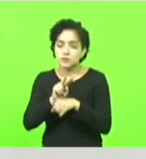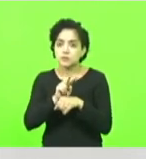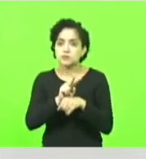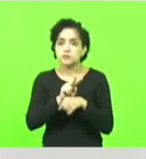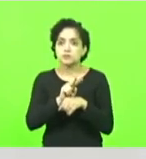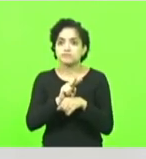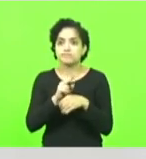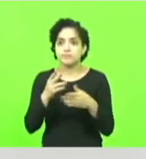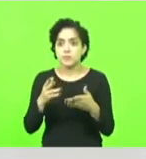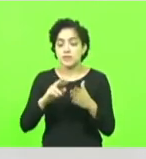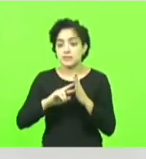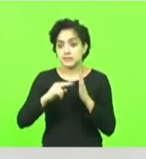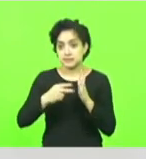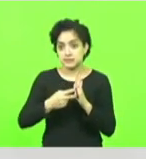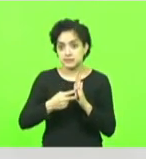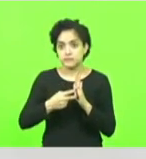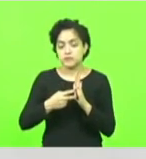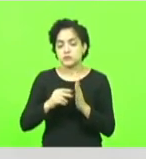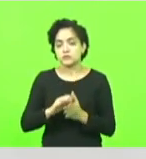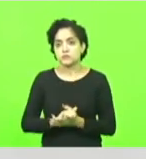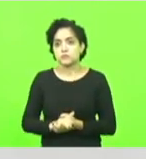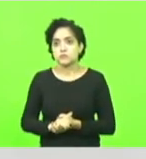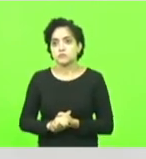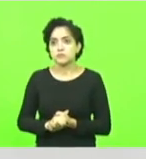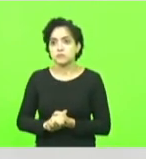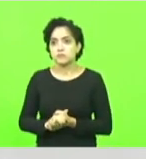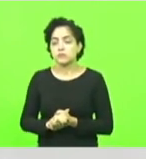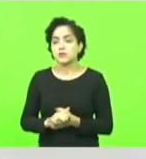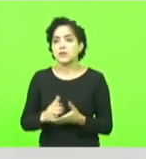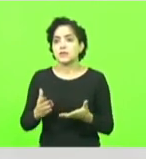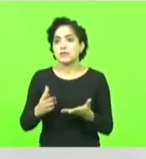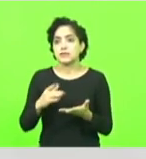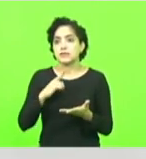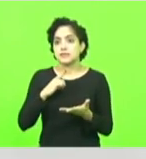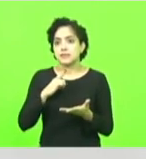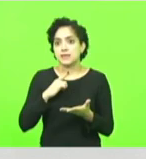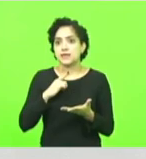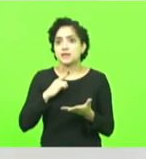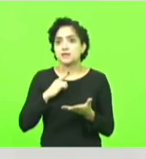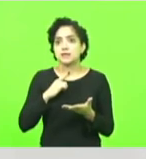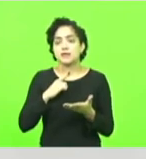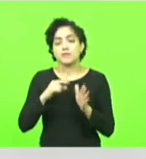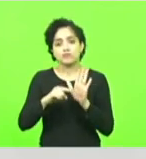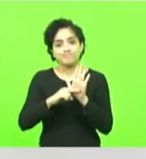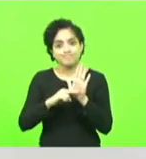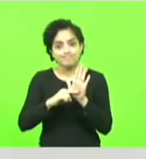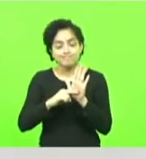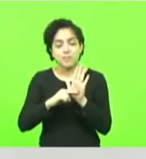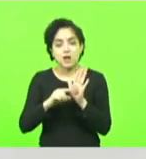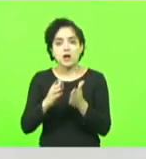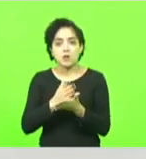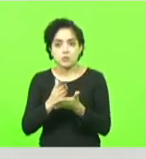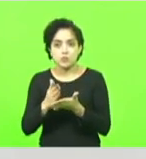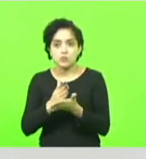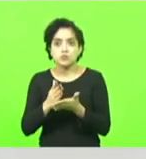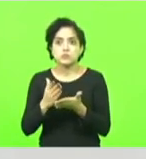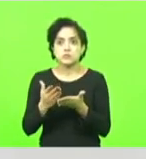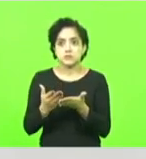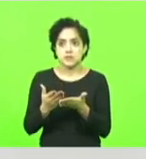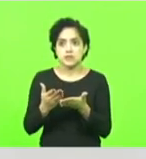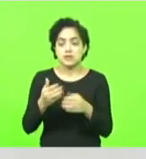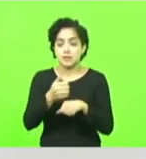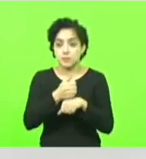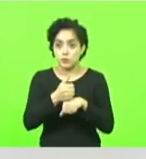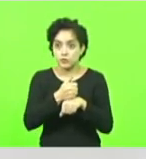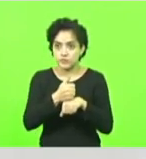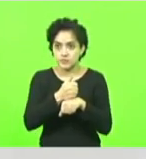dados significativos. Tem inúmeros pontos, né, negativos na vida, na carreira de policial militar,